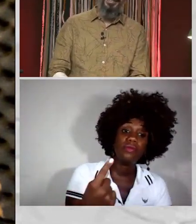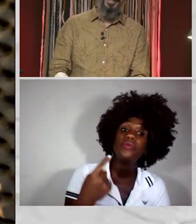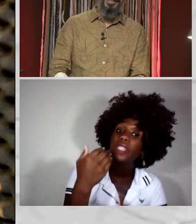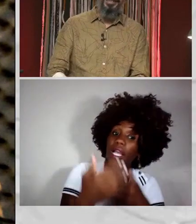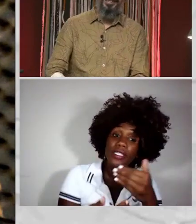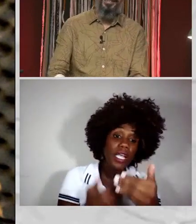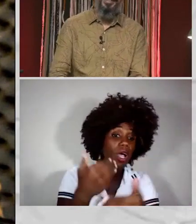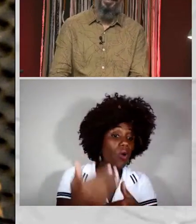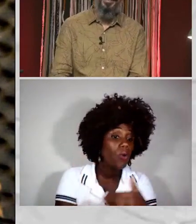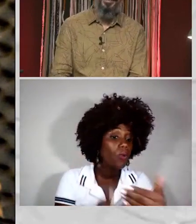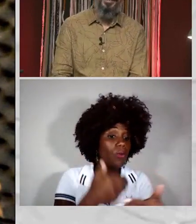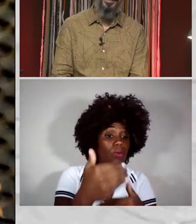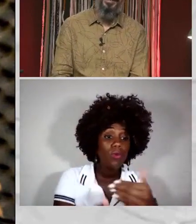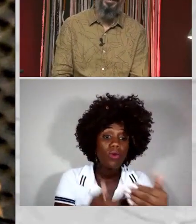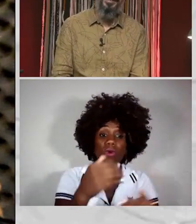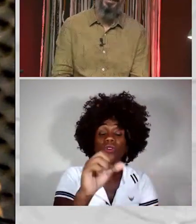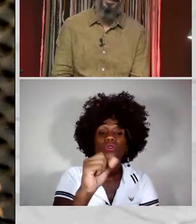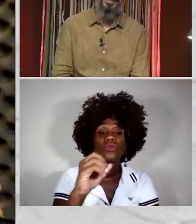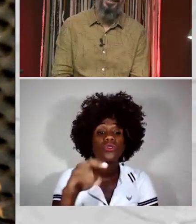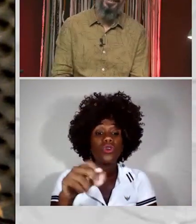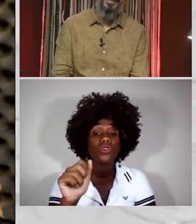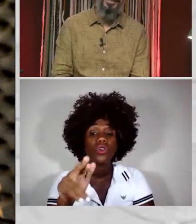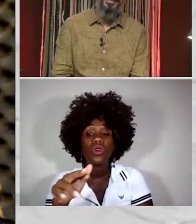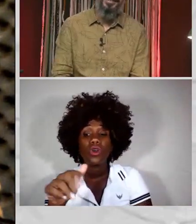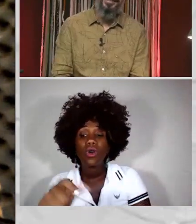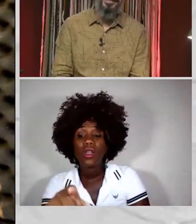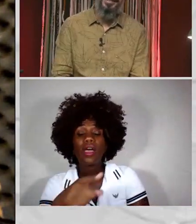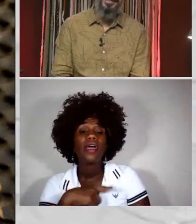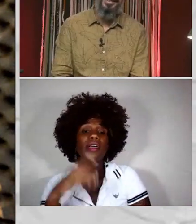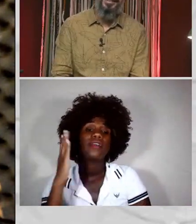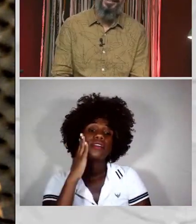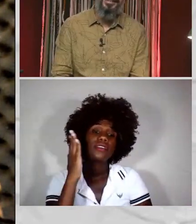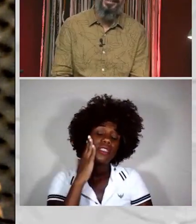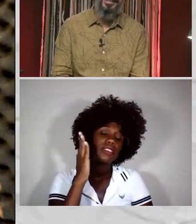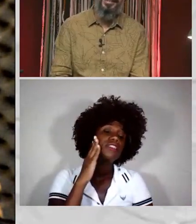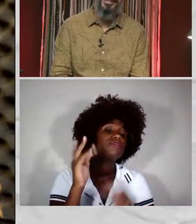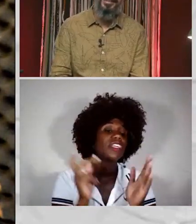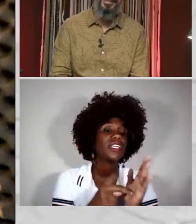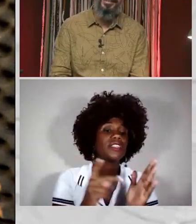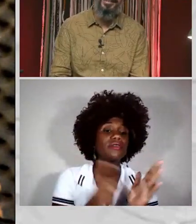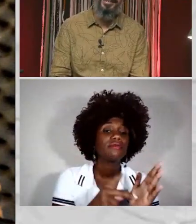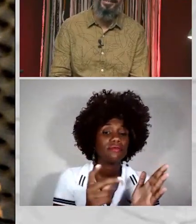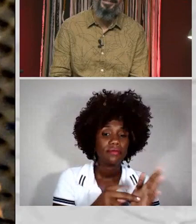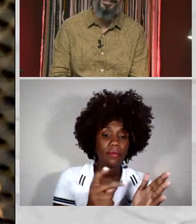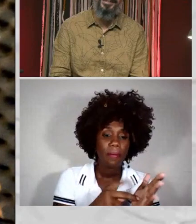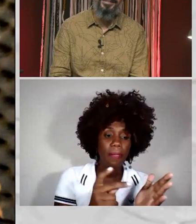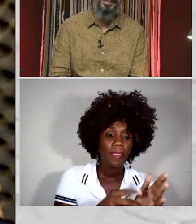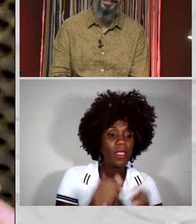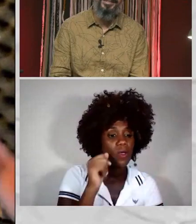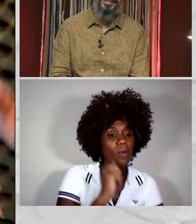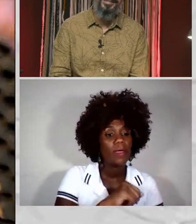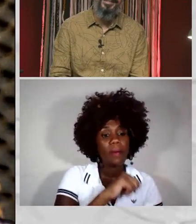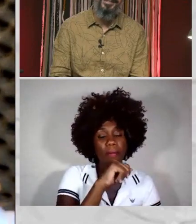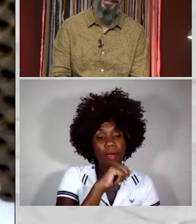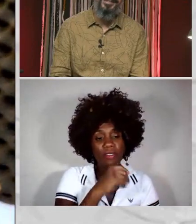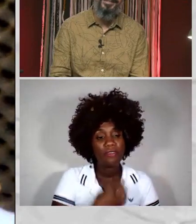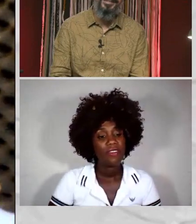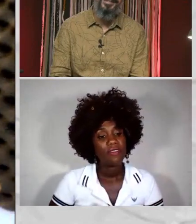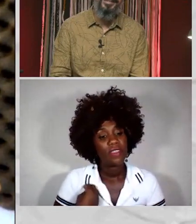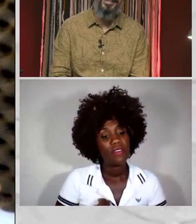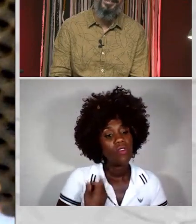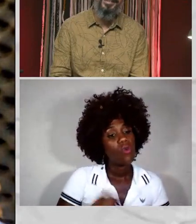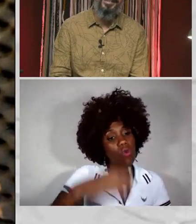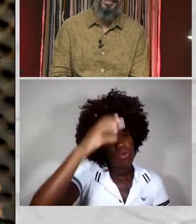de forma sonora, para que Sonora entenda e diga assim, o que minha mãe passou, o que meu tio